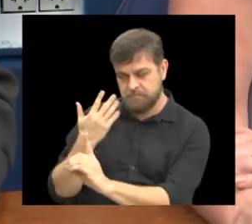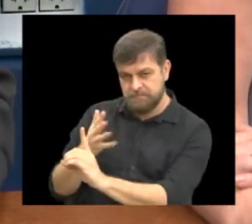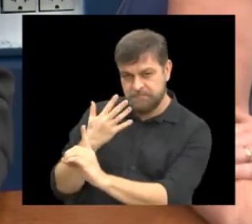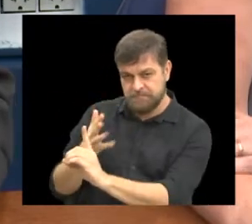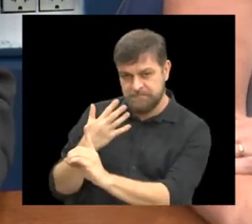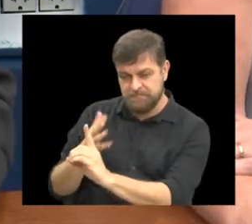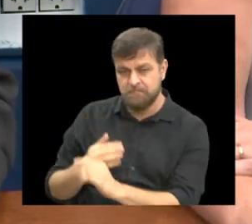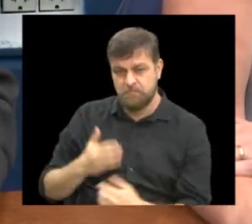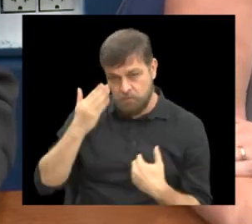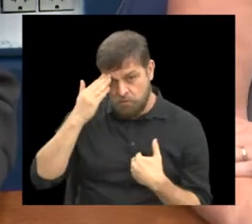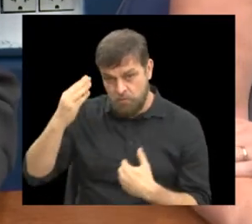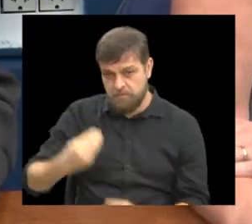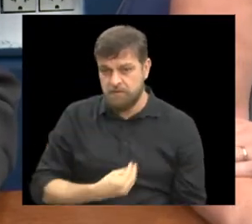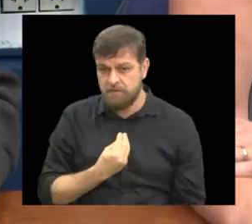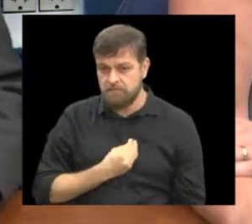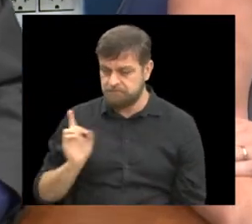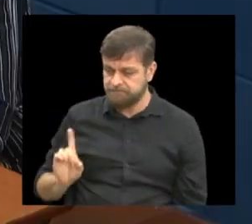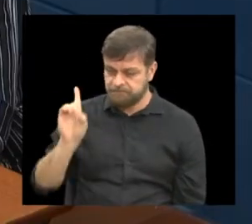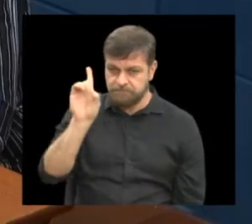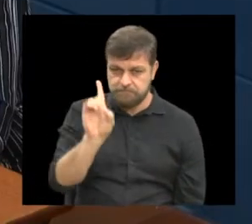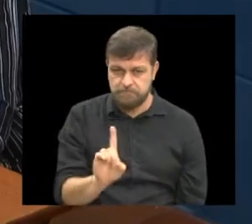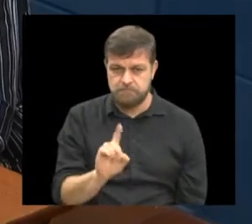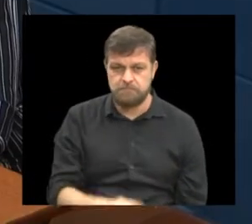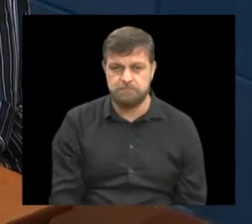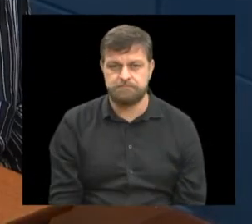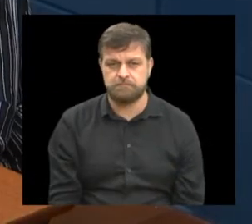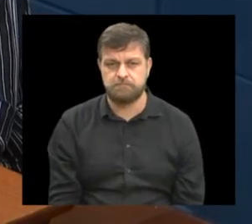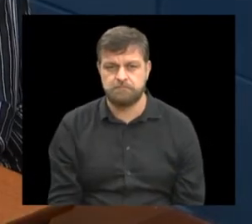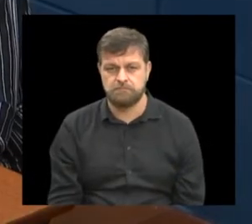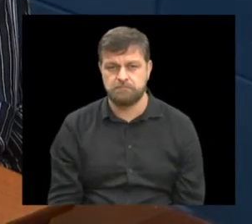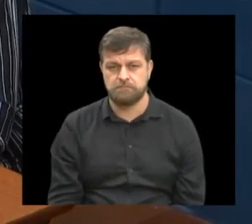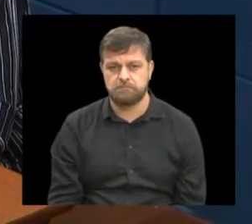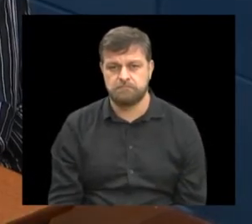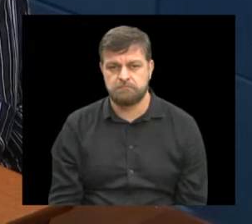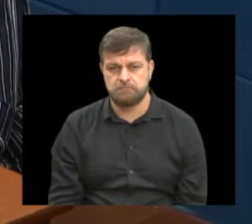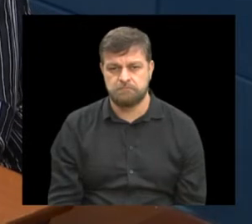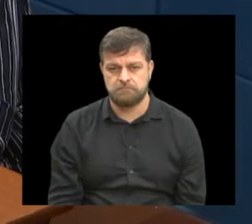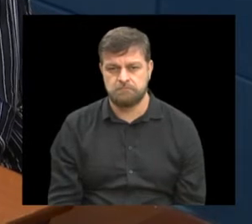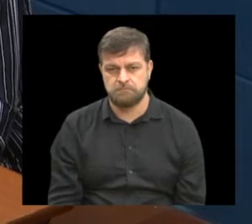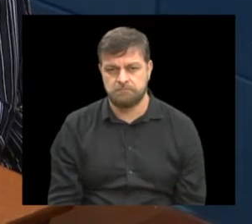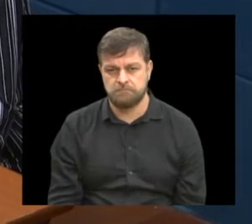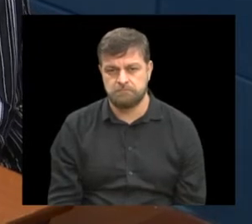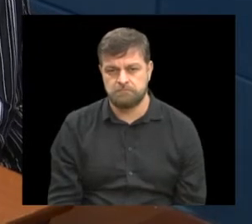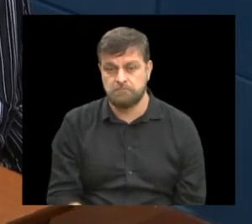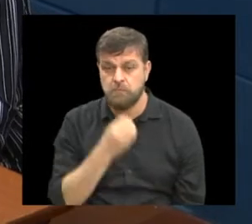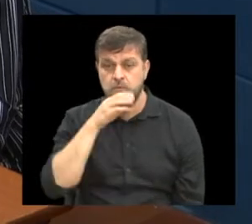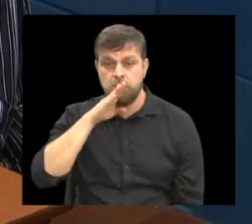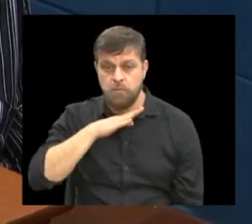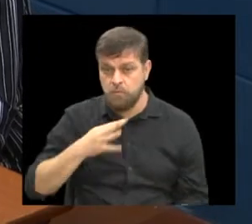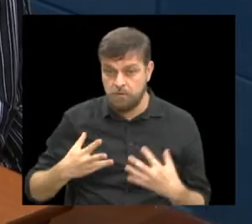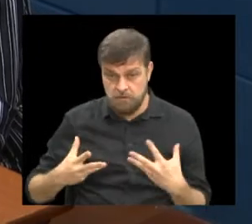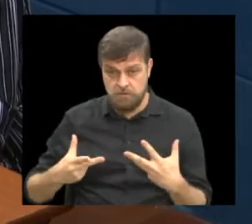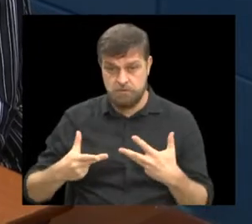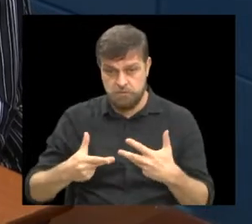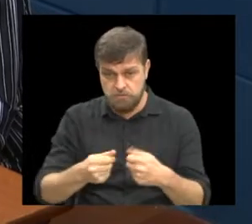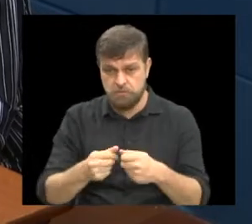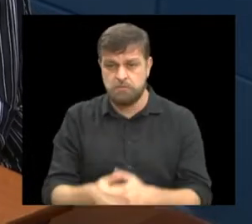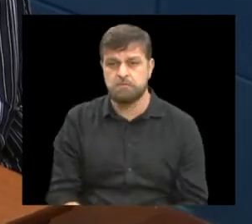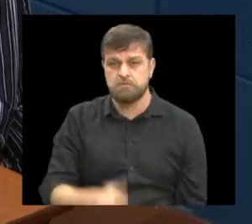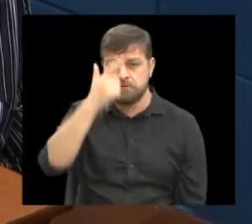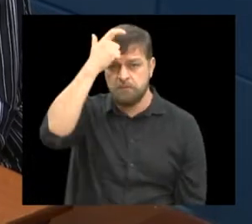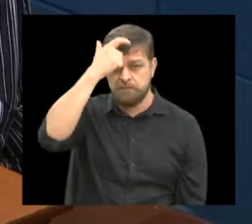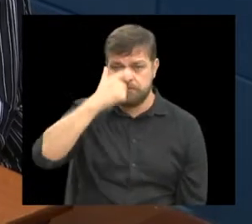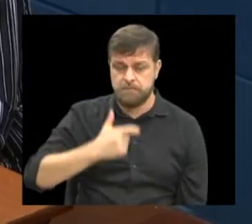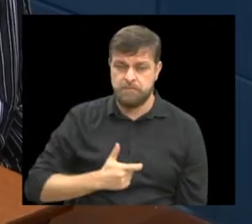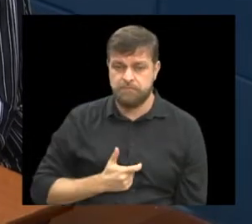pela presença mais uma vez de vocês aqui. Nós que agradecemos, Jorge. Então, boa tarde a todos. Eu faço